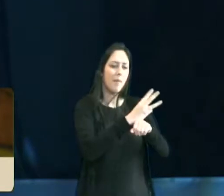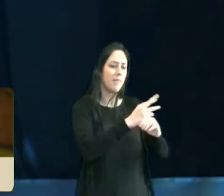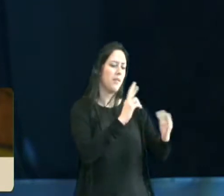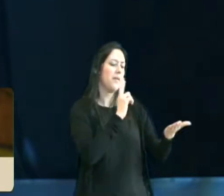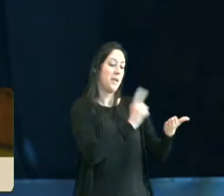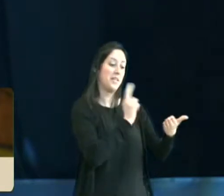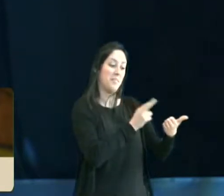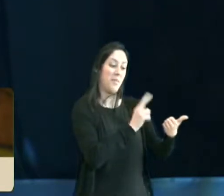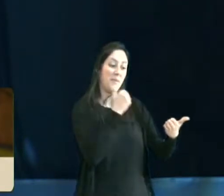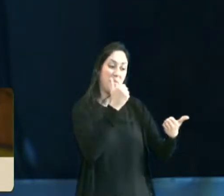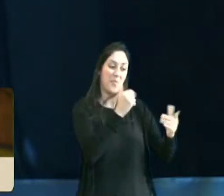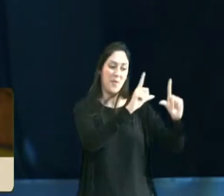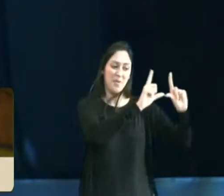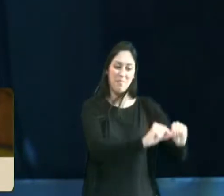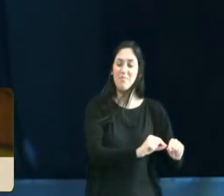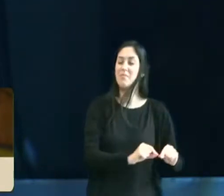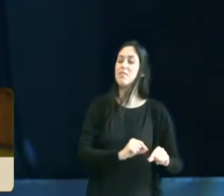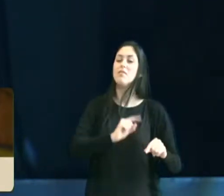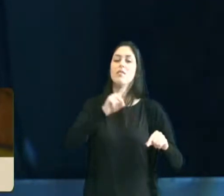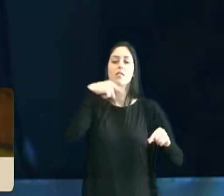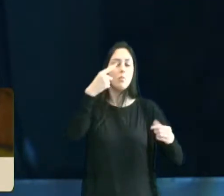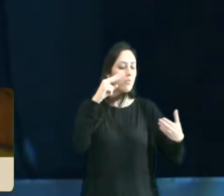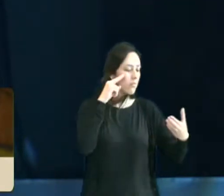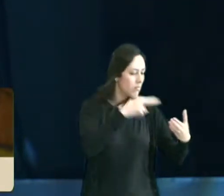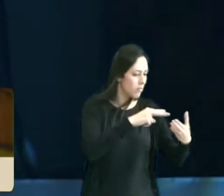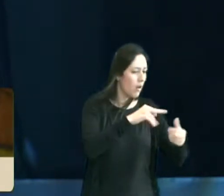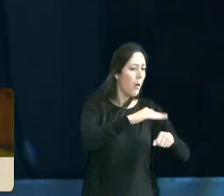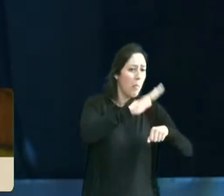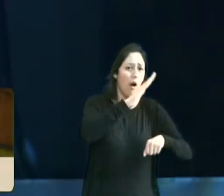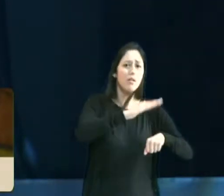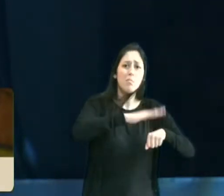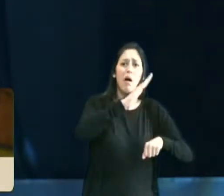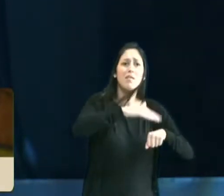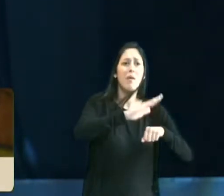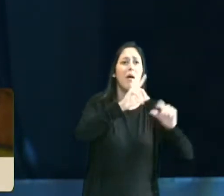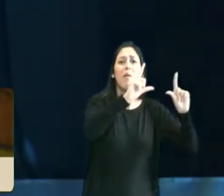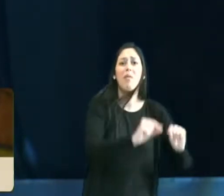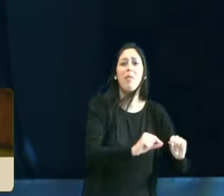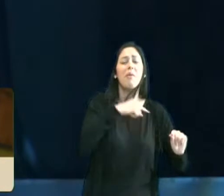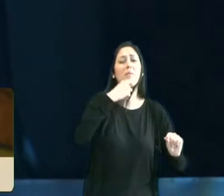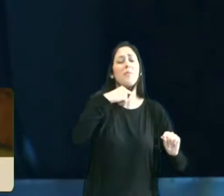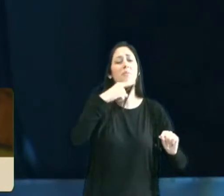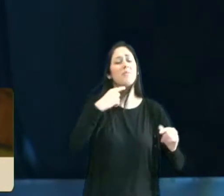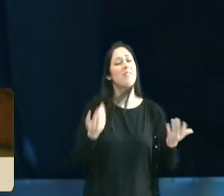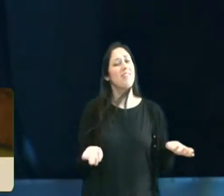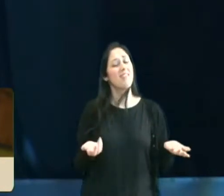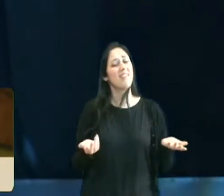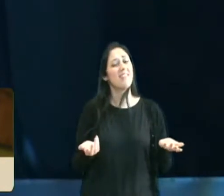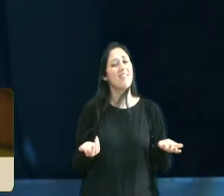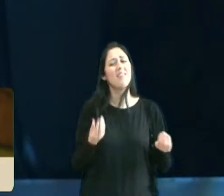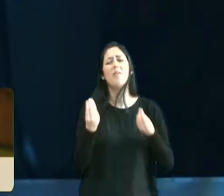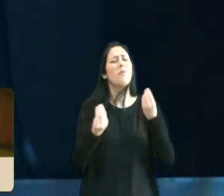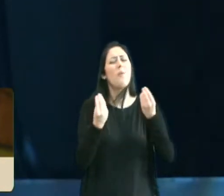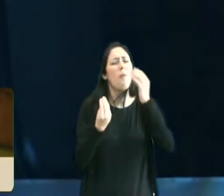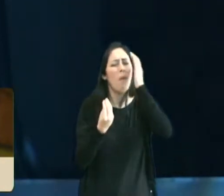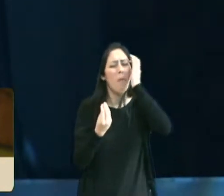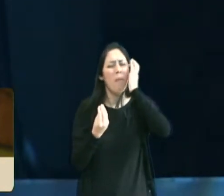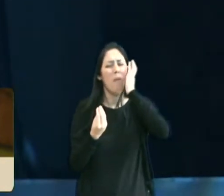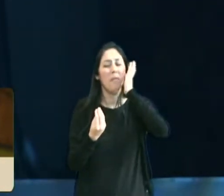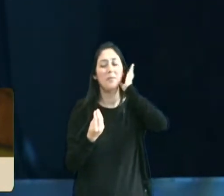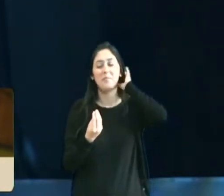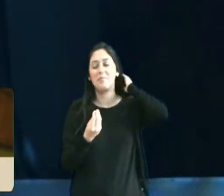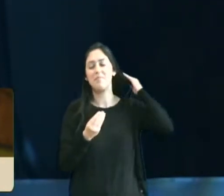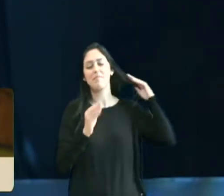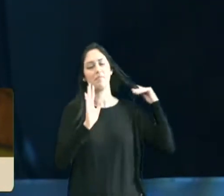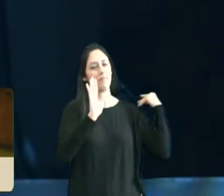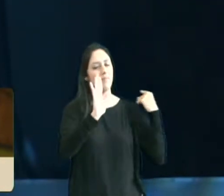sempre tem mais algo para fazer. E como é que a gente lida com isso? Primeira coisa que me chama a atenção